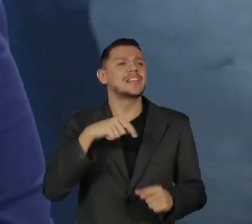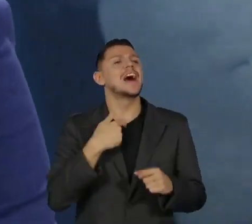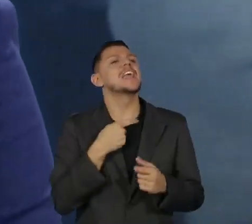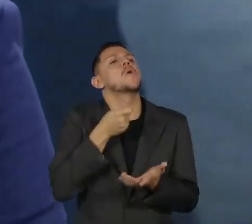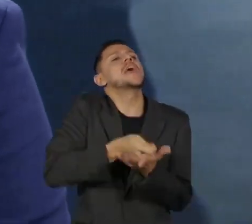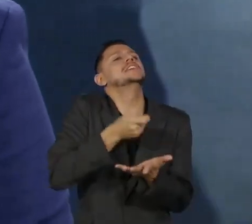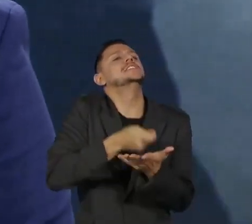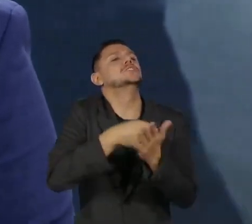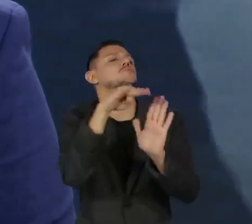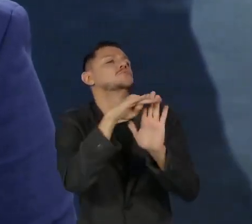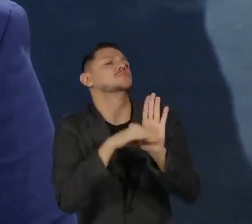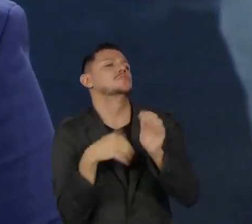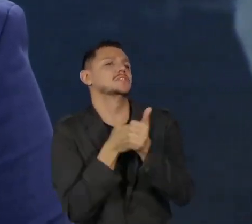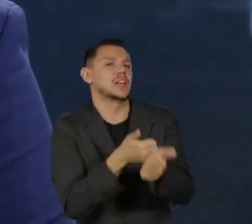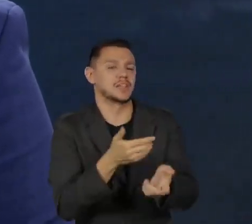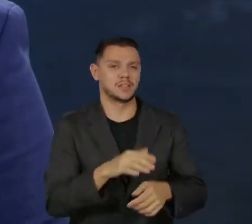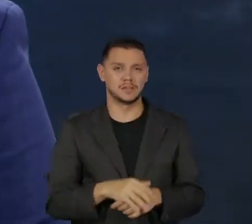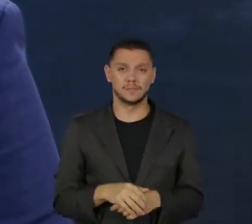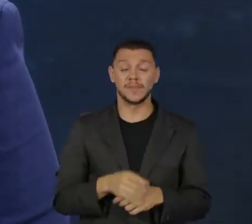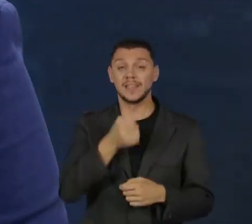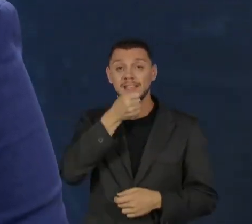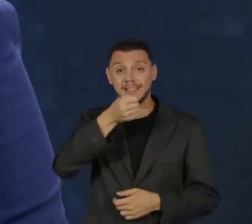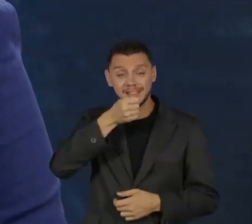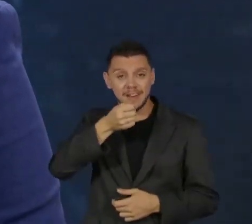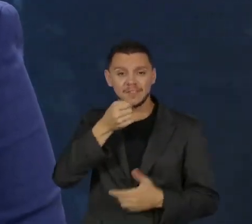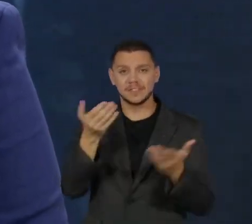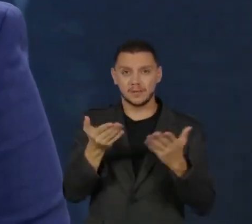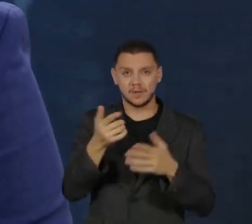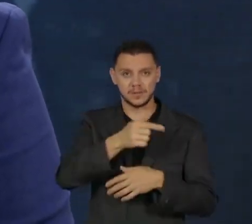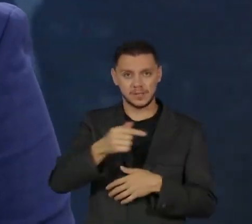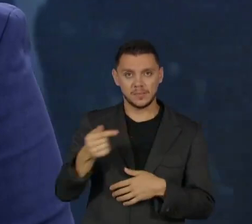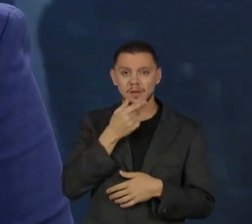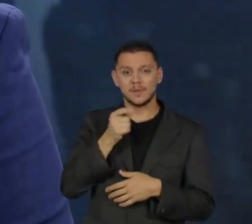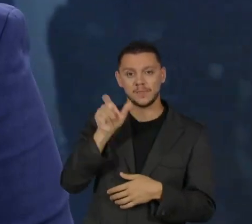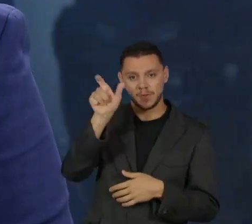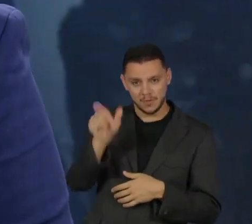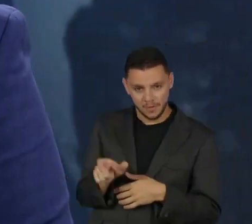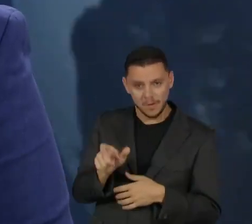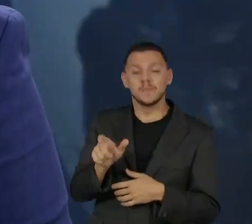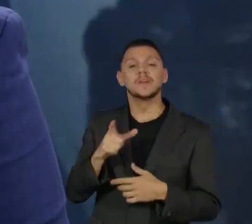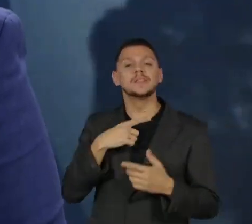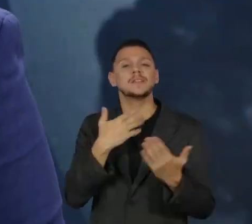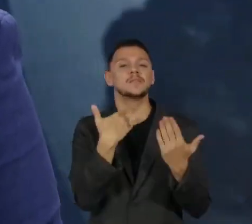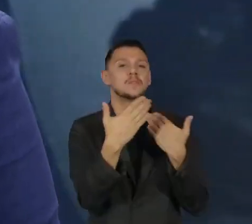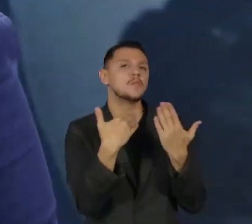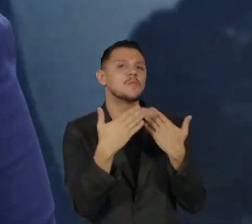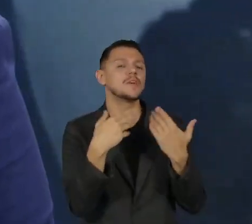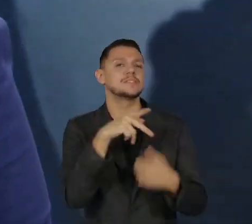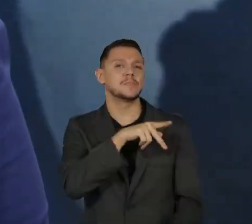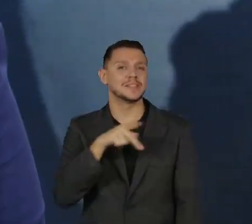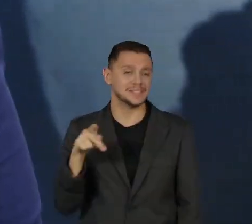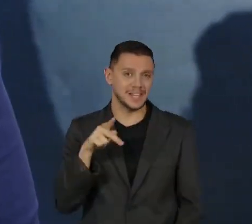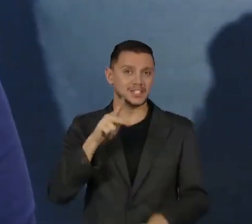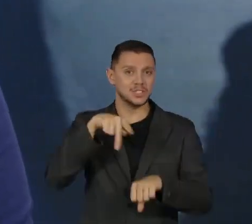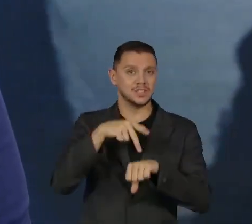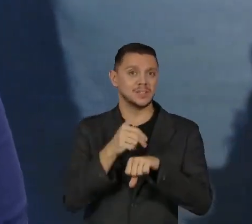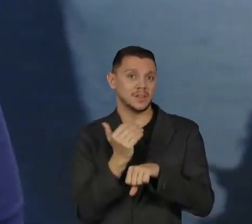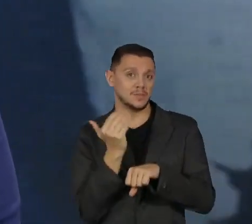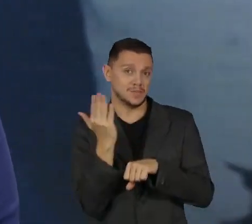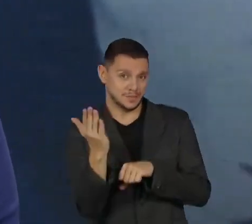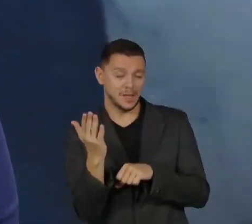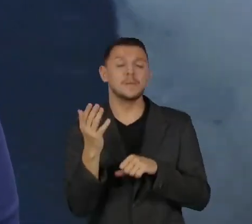Na entrevista da semana, o correspondente da TV Cultura em Londres, Leão Serva, conversa com o presidente internacional da ONG Médicos